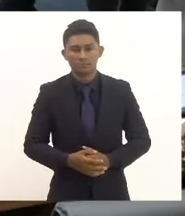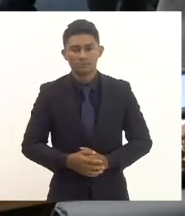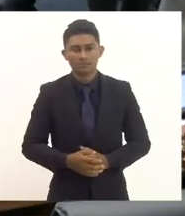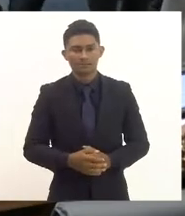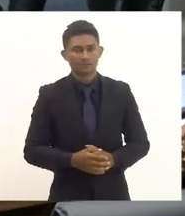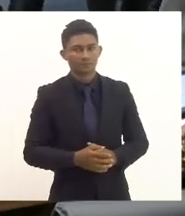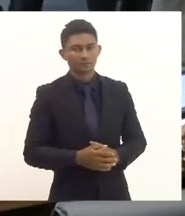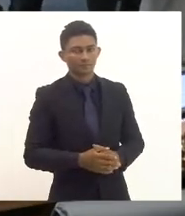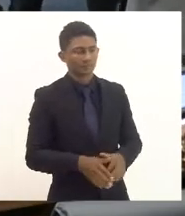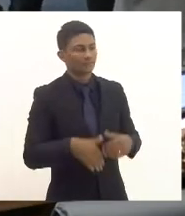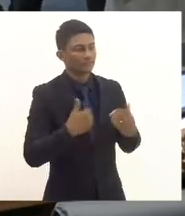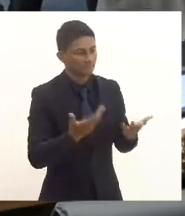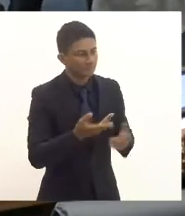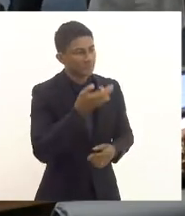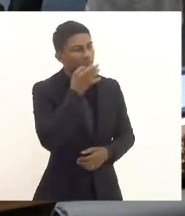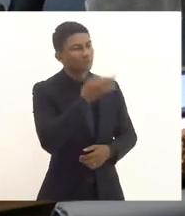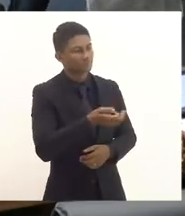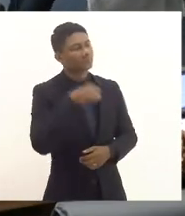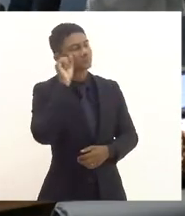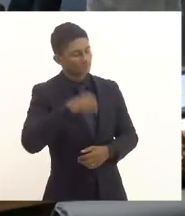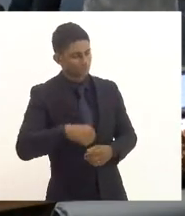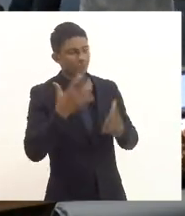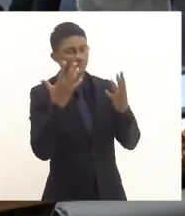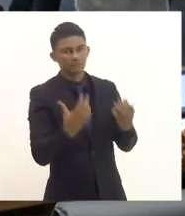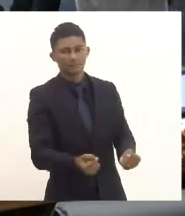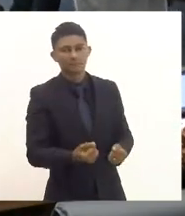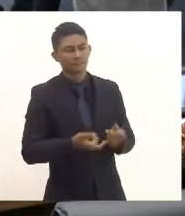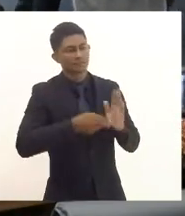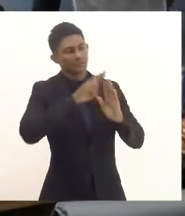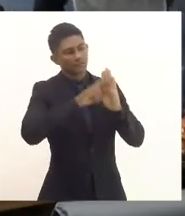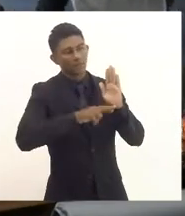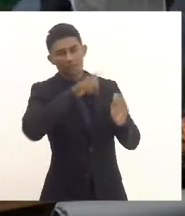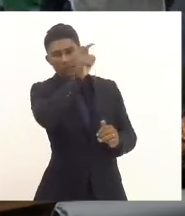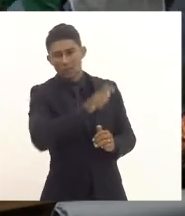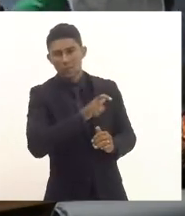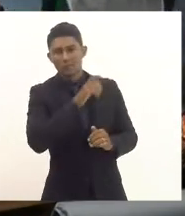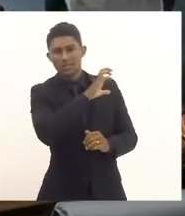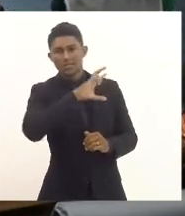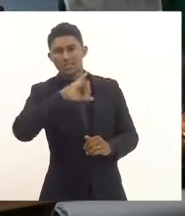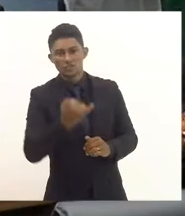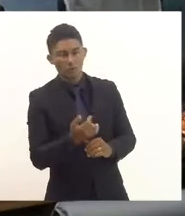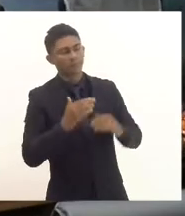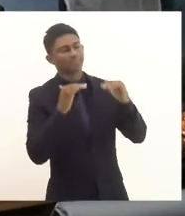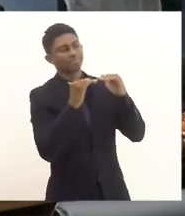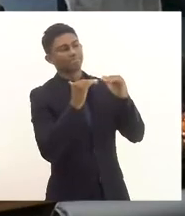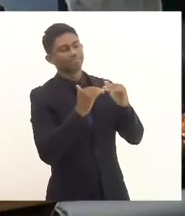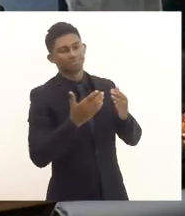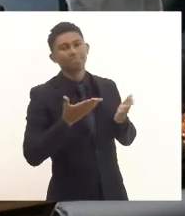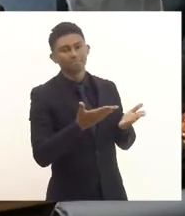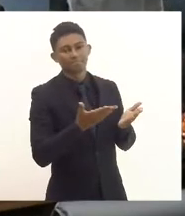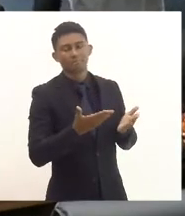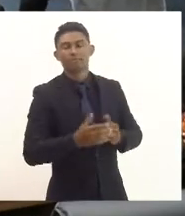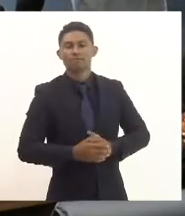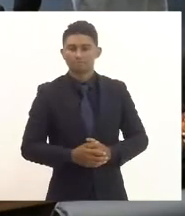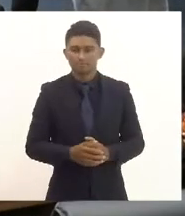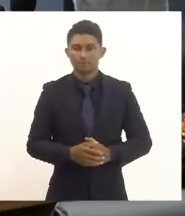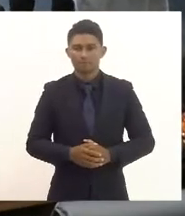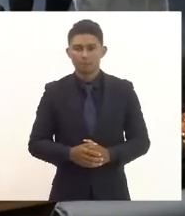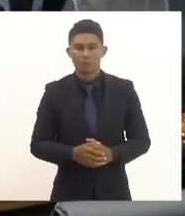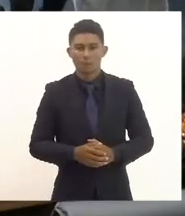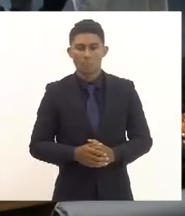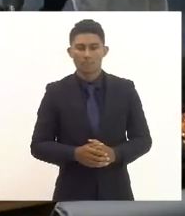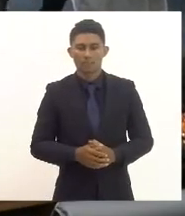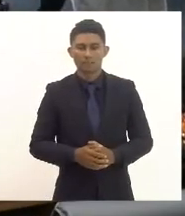é sobre a favorável acompanhando o relator na ccj grande Deputado Márcio Pacheco